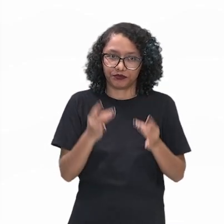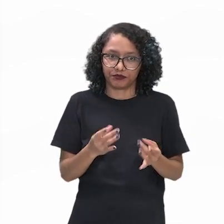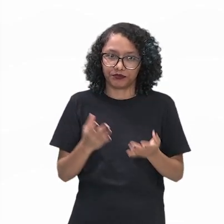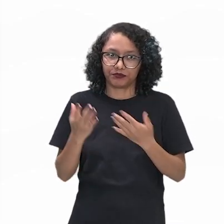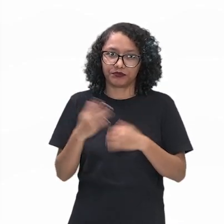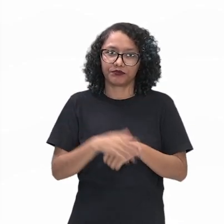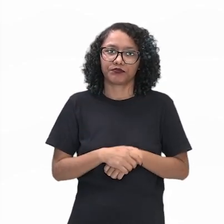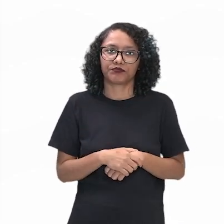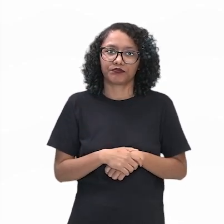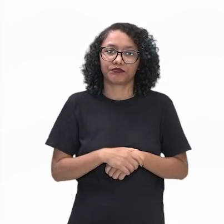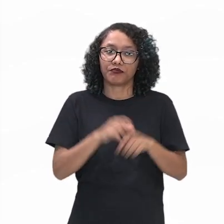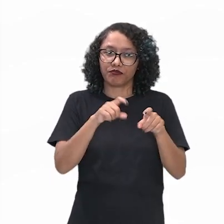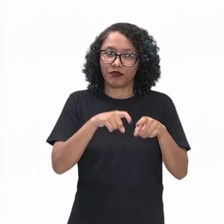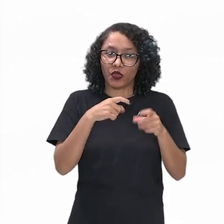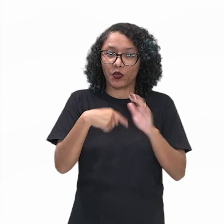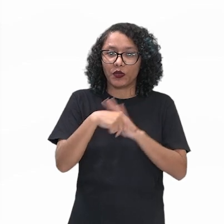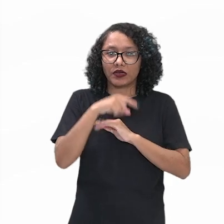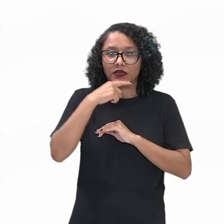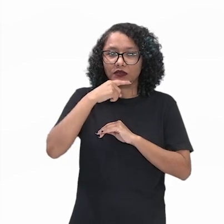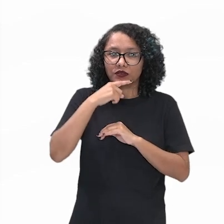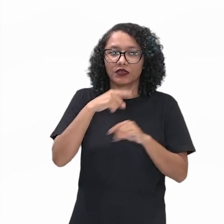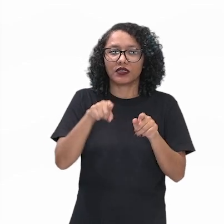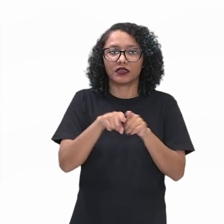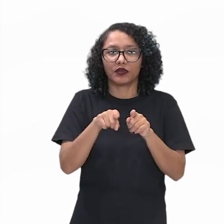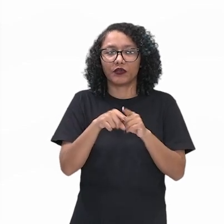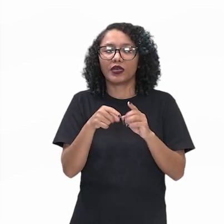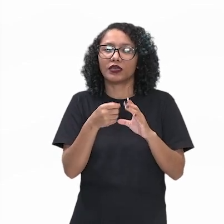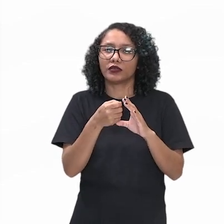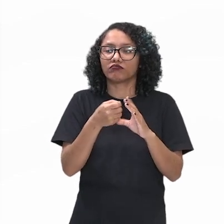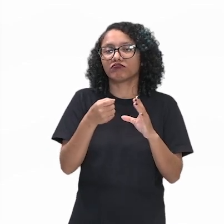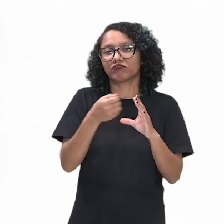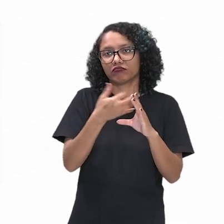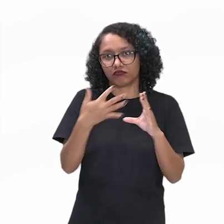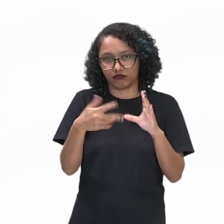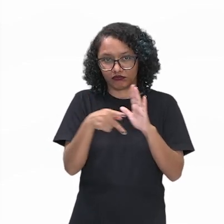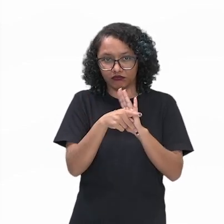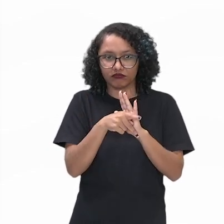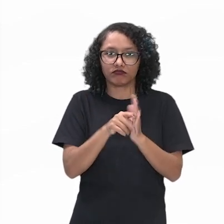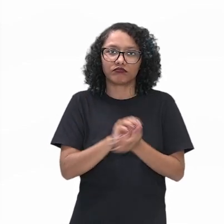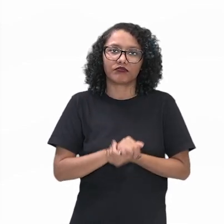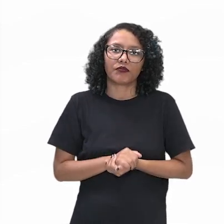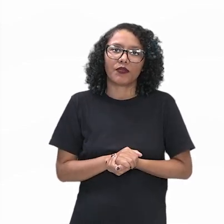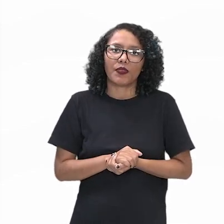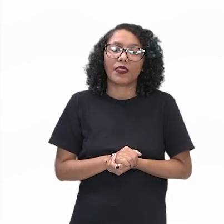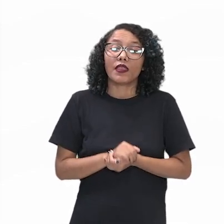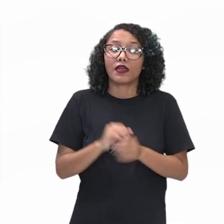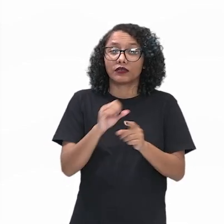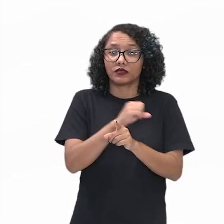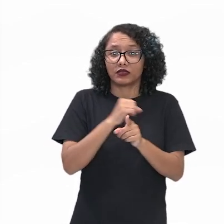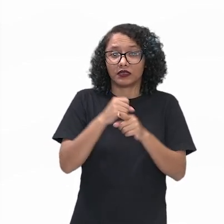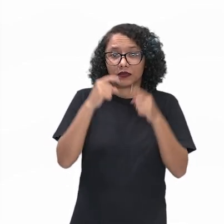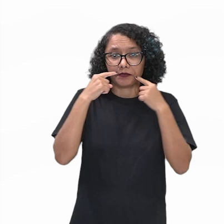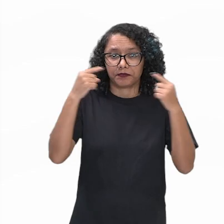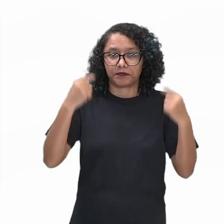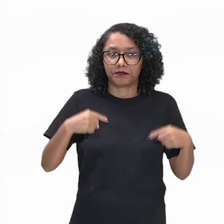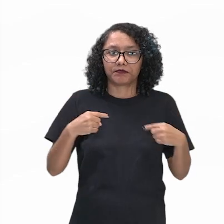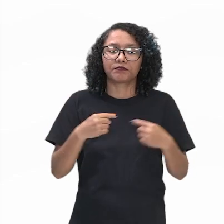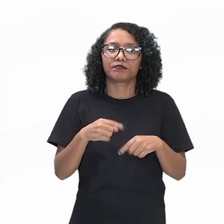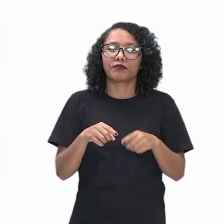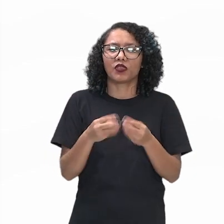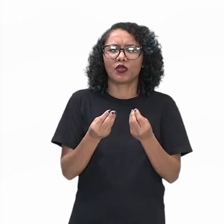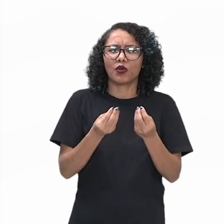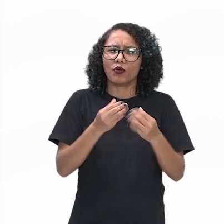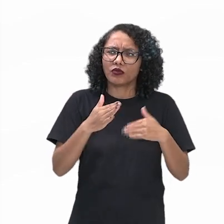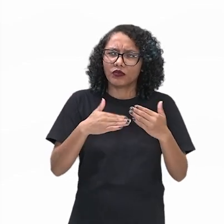desta aula: a monocultura da cana-de-açúcar e suas especificidades, a sociedade